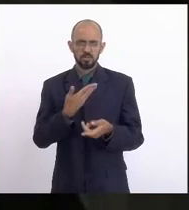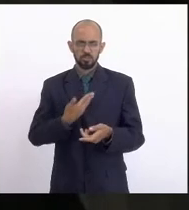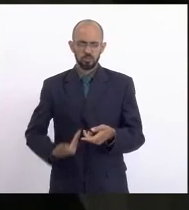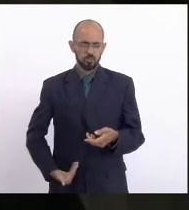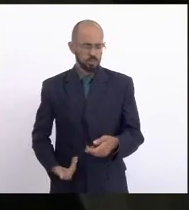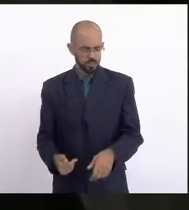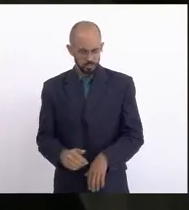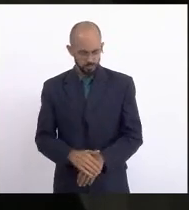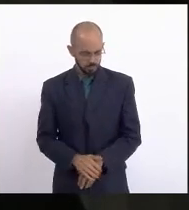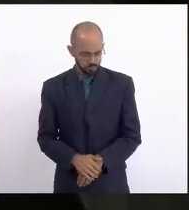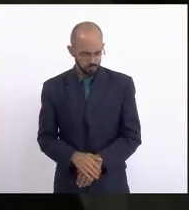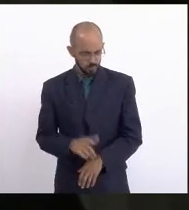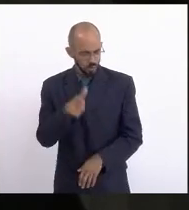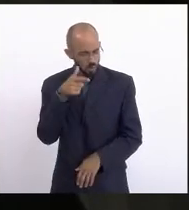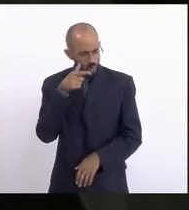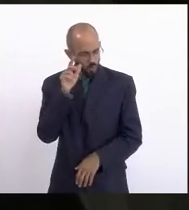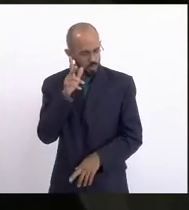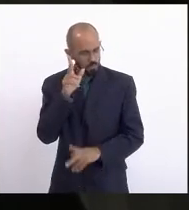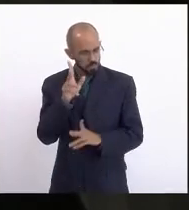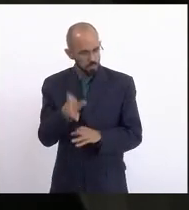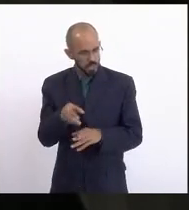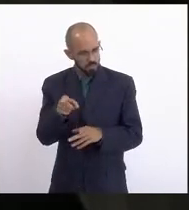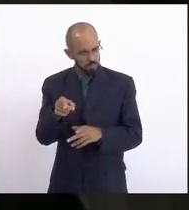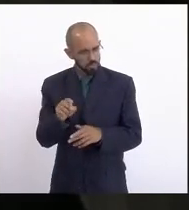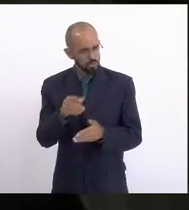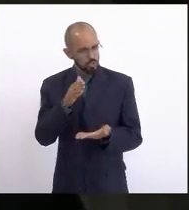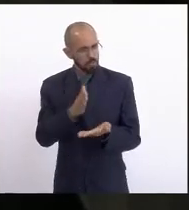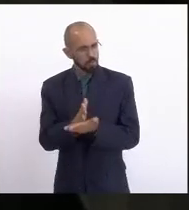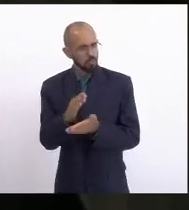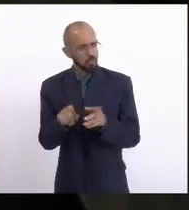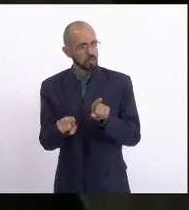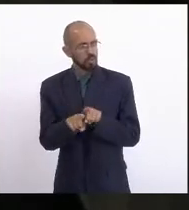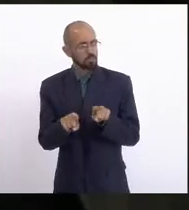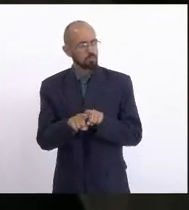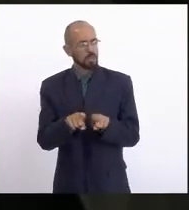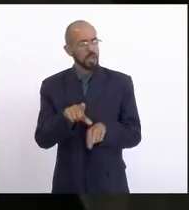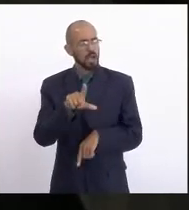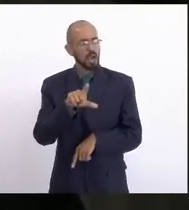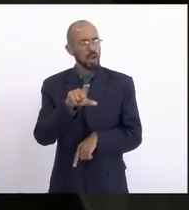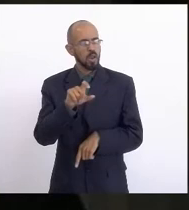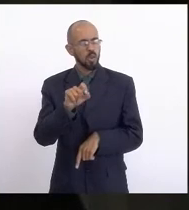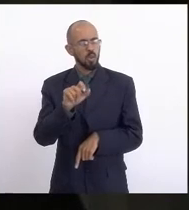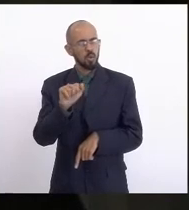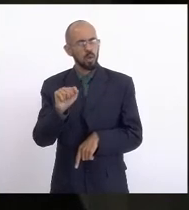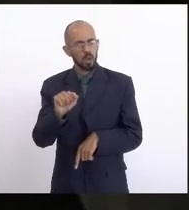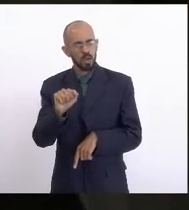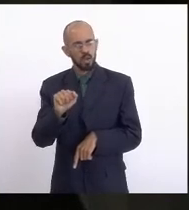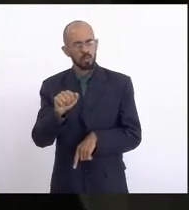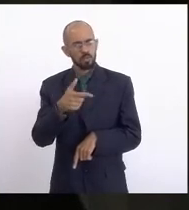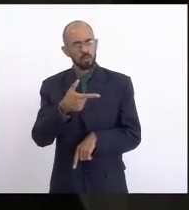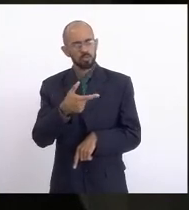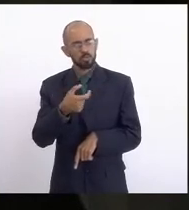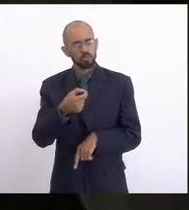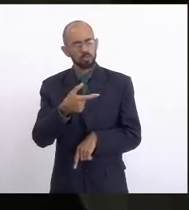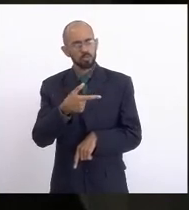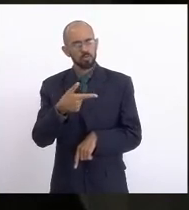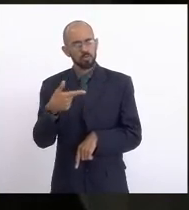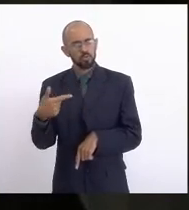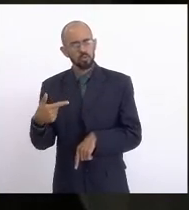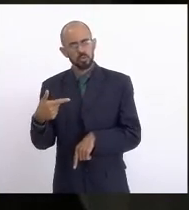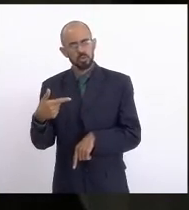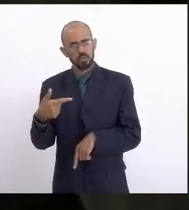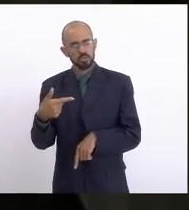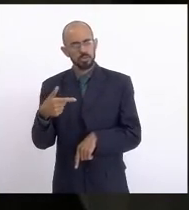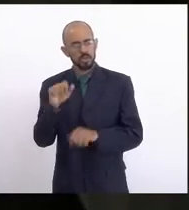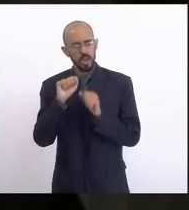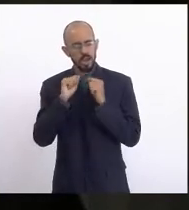ainda, aprovamos a LOA, Lei Orçamentária Anual para 2022, onde essa casa,